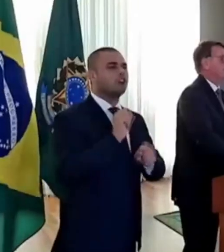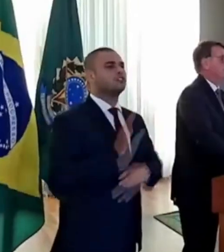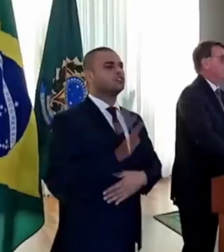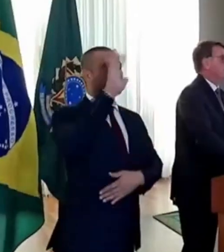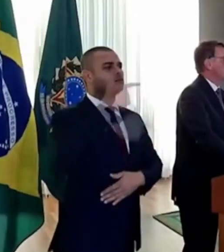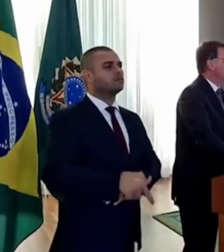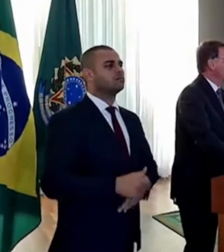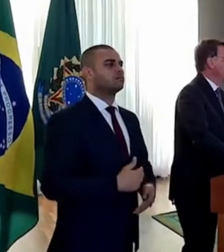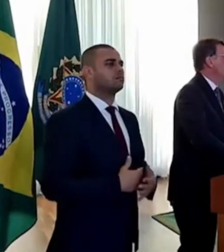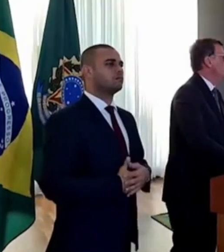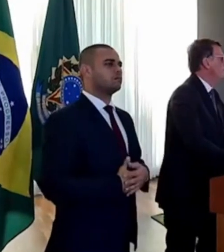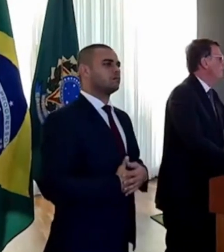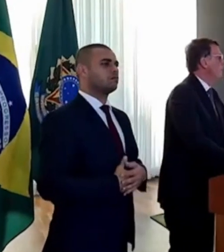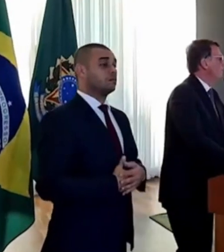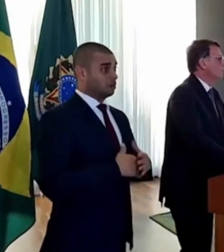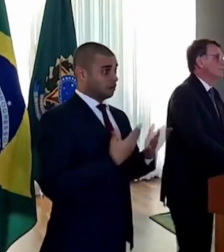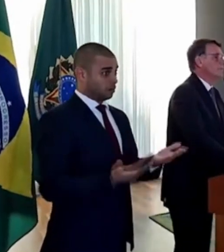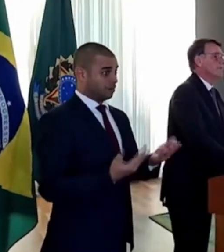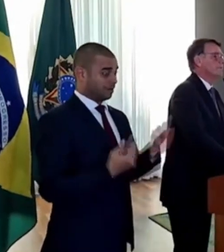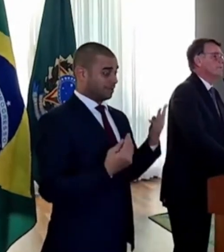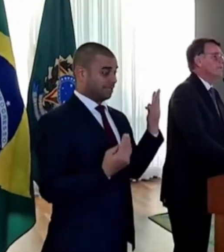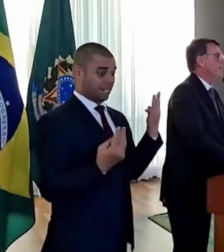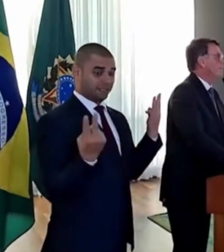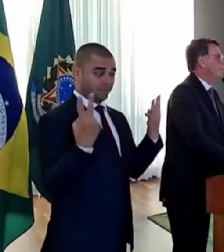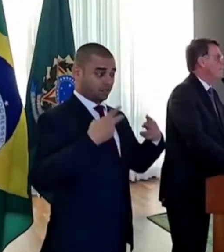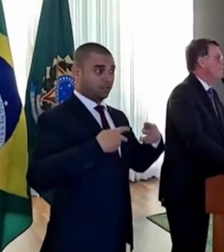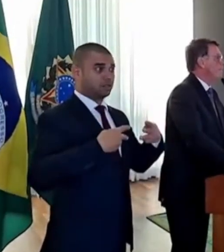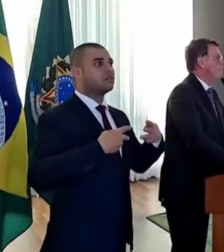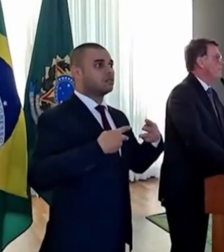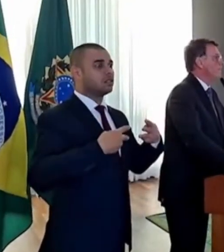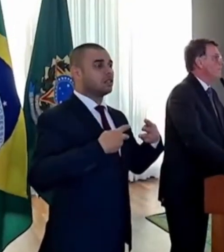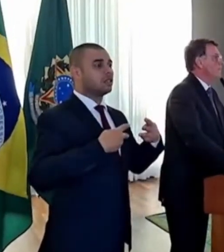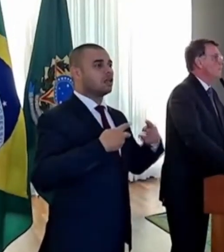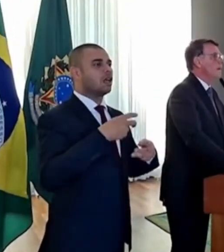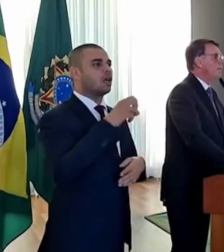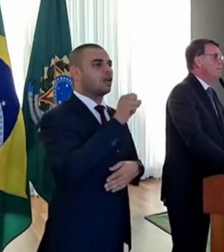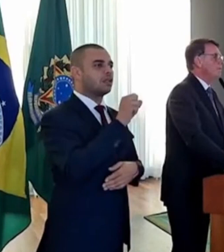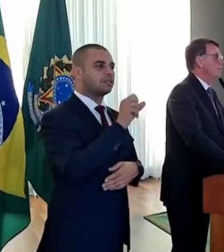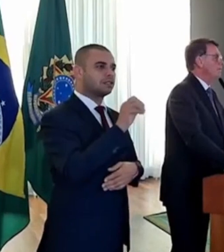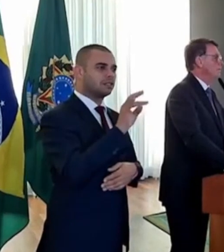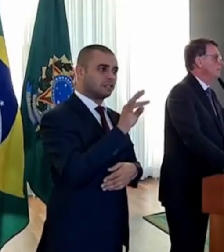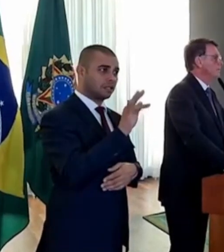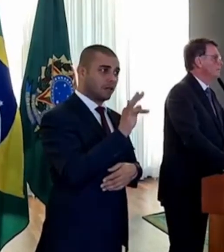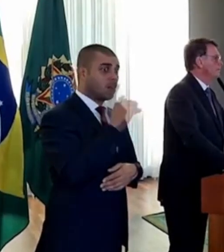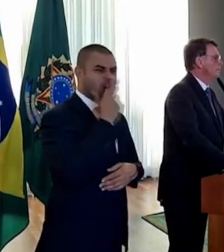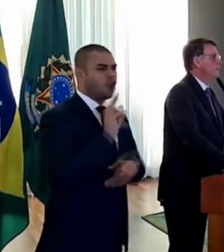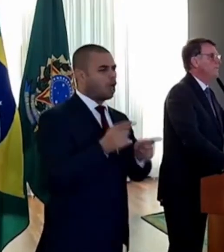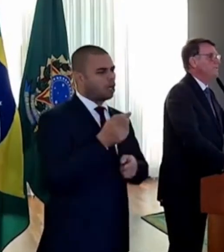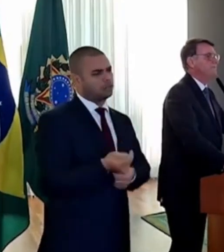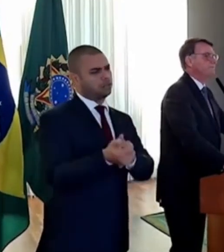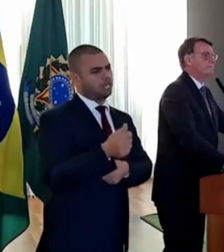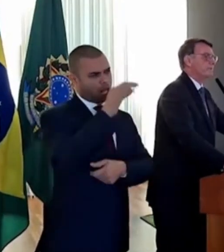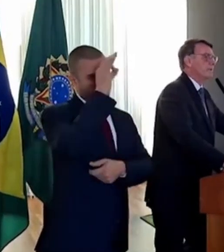República, sobre o qual a gente já conversou várias vezes por aqui, e não dá para esperar nada, mas é muito feia essa situação,